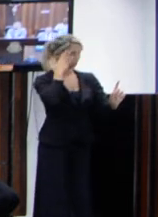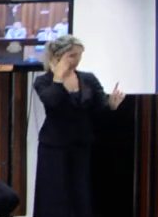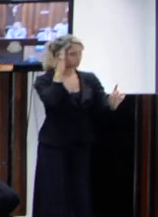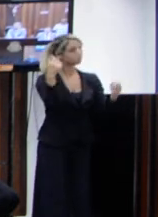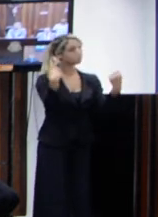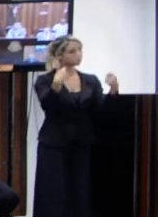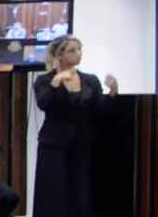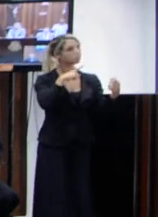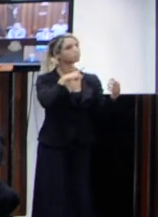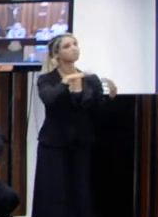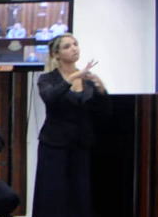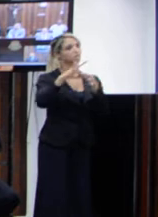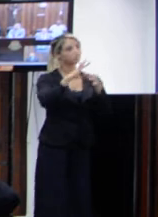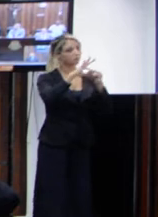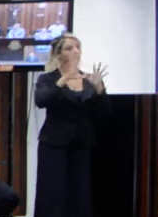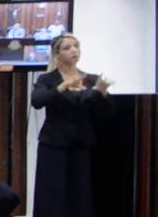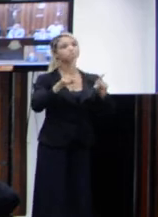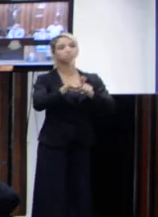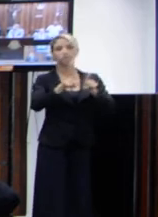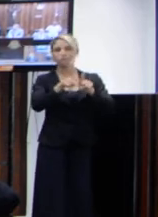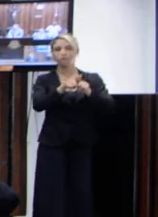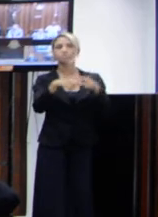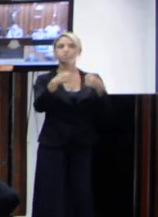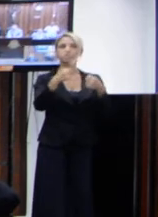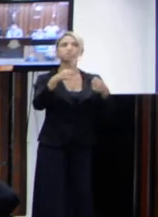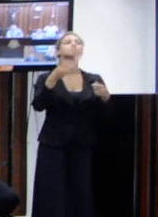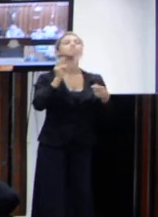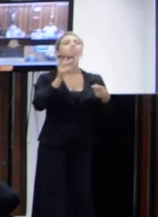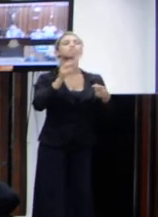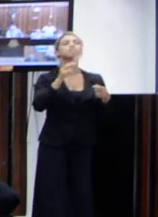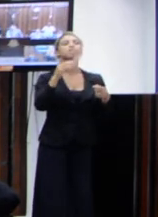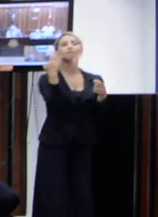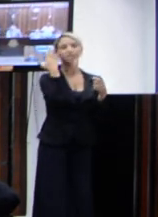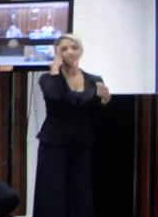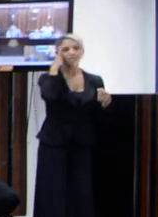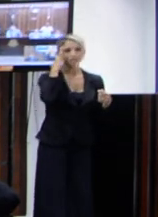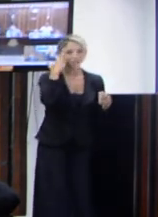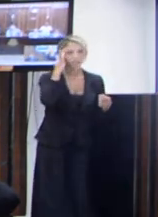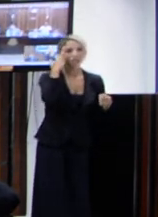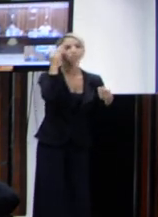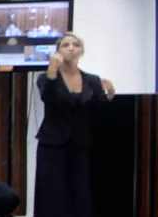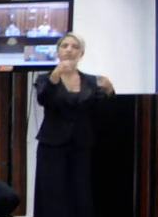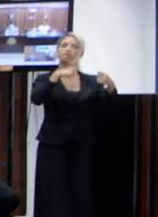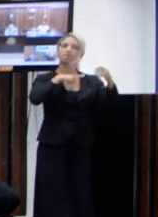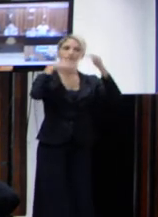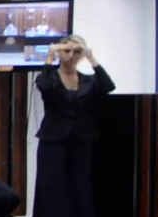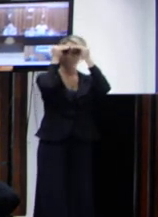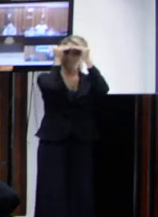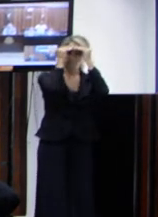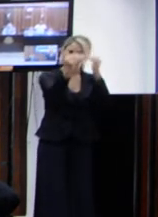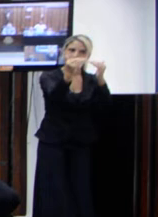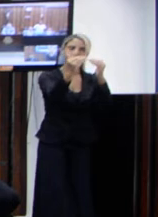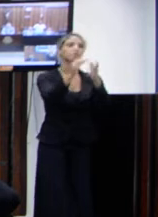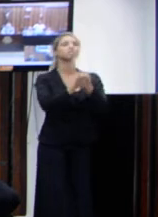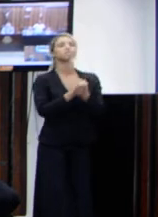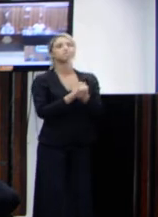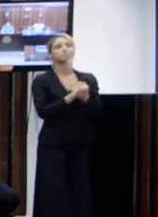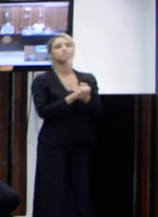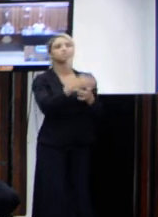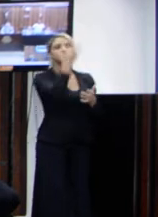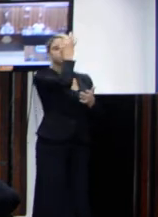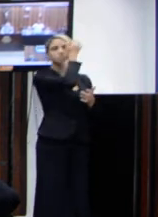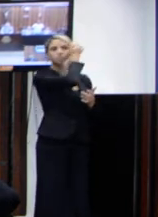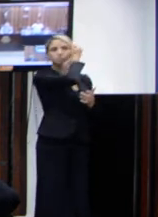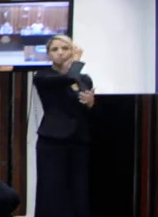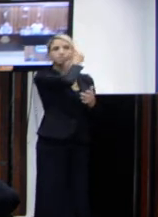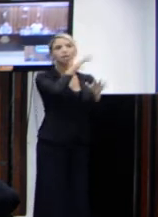mandato, mas sabe também do respeito que a gente tem com o executivo, na forma de tratar institucionalmente, mas